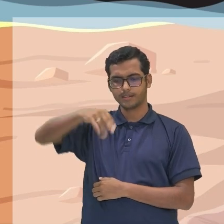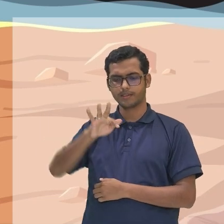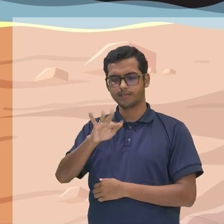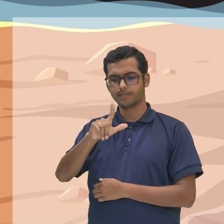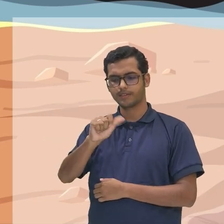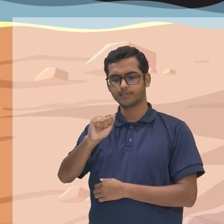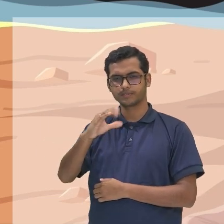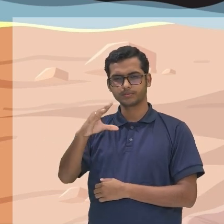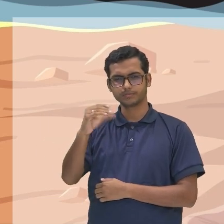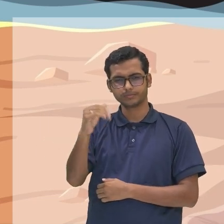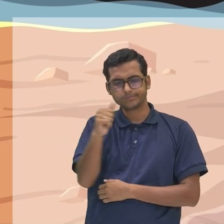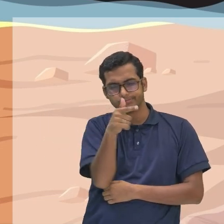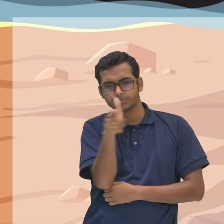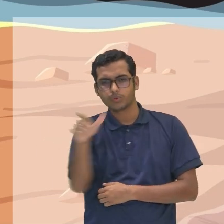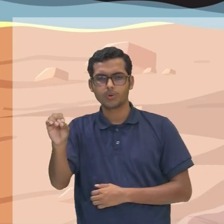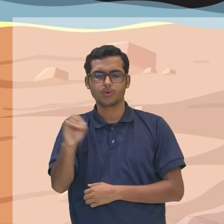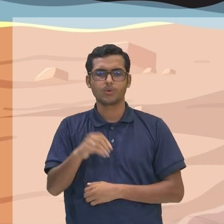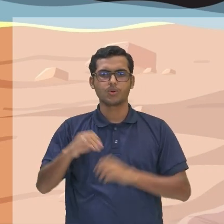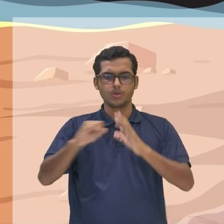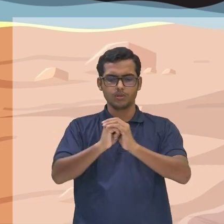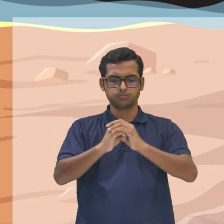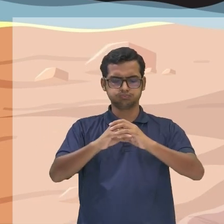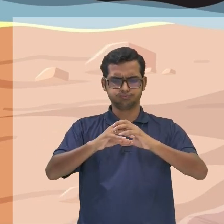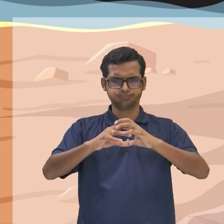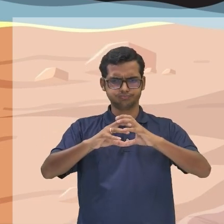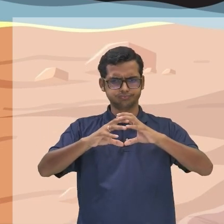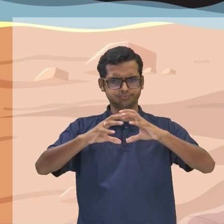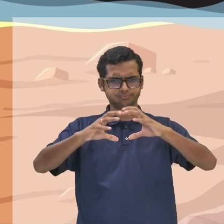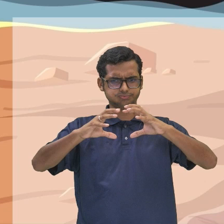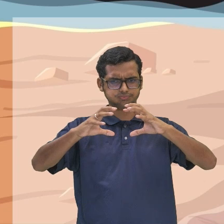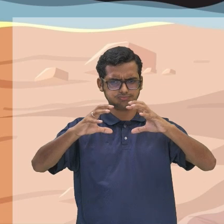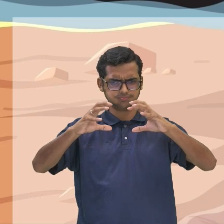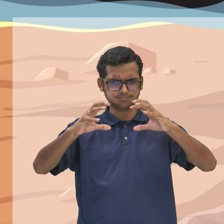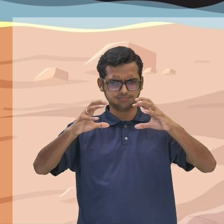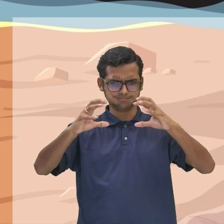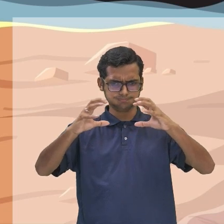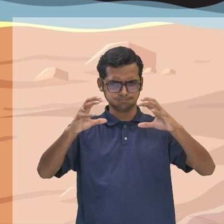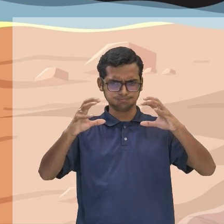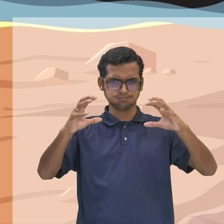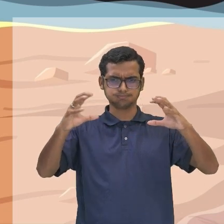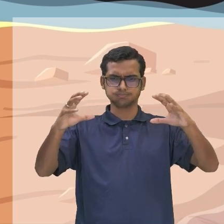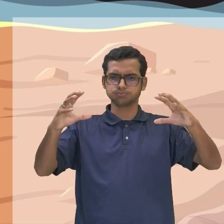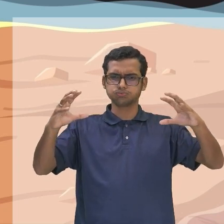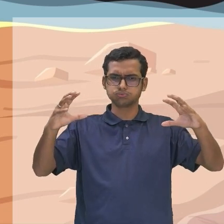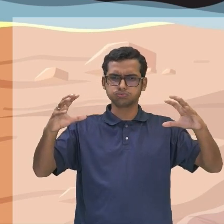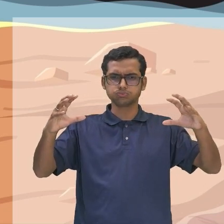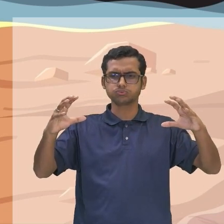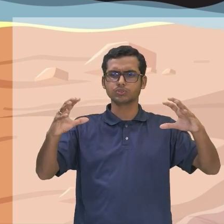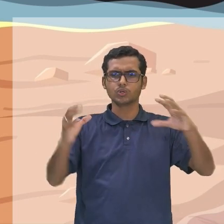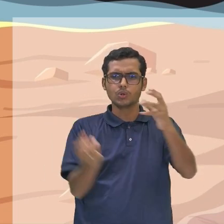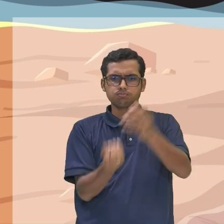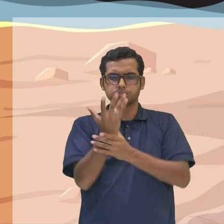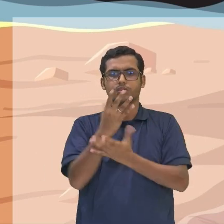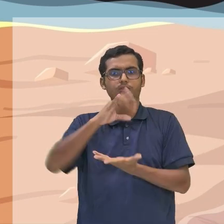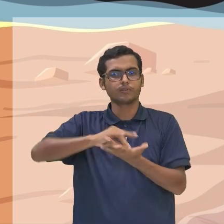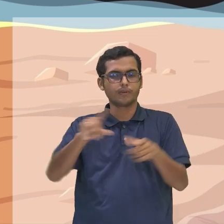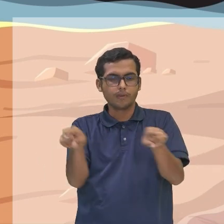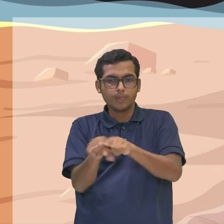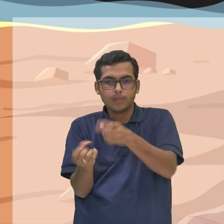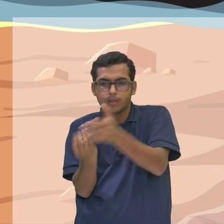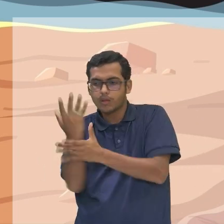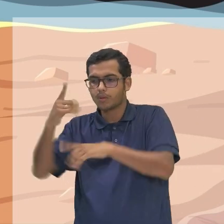ali concentrada. Nesse ponto aí, quando a matéria ia surgindo, iam surgindo aos pares de matéria e